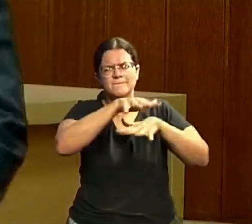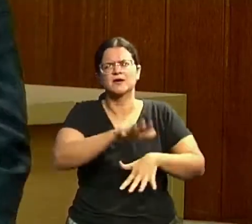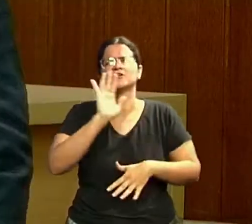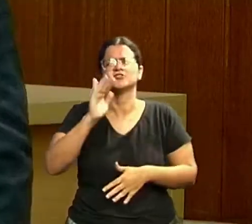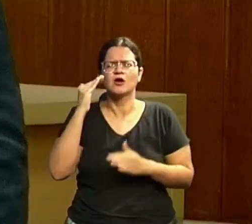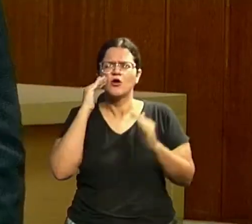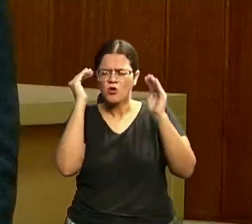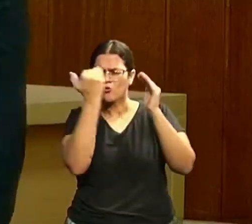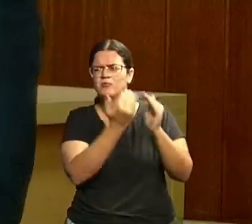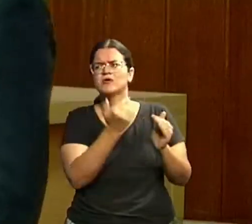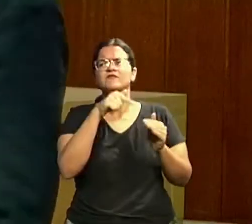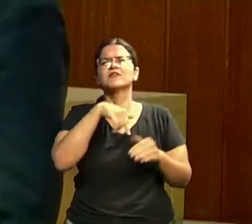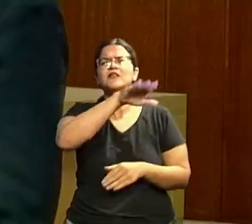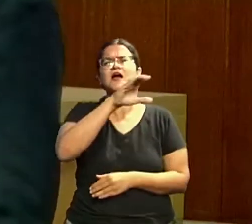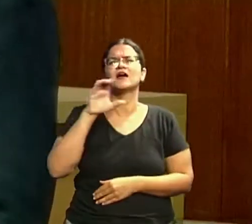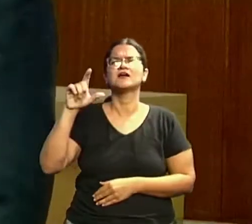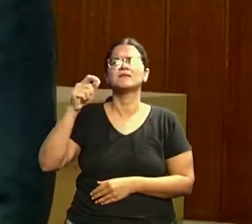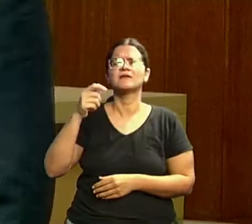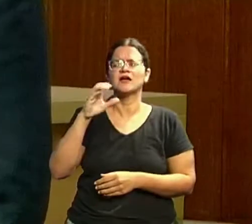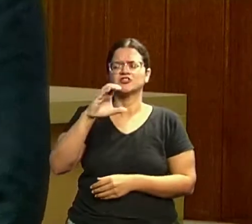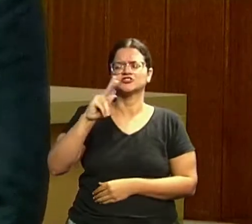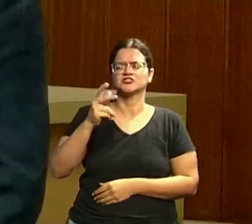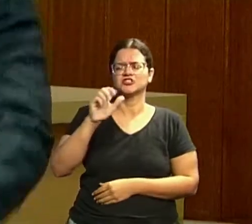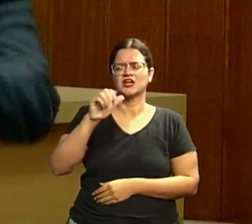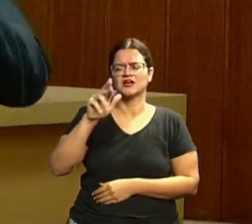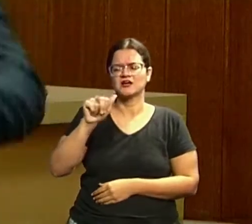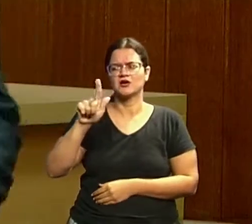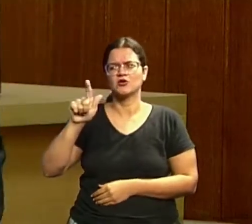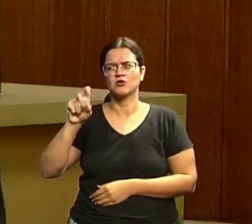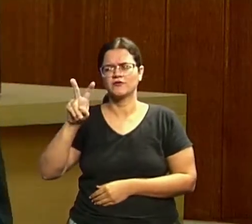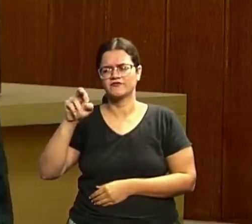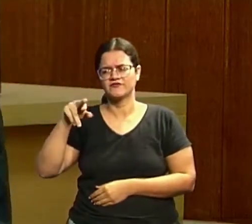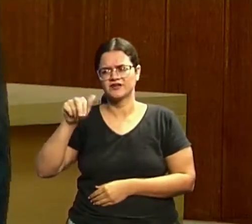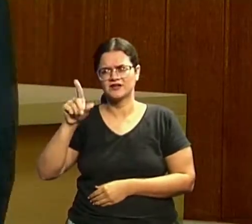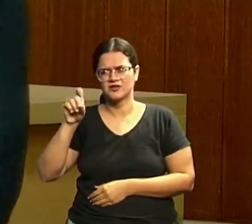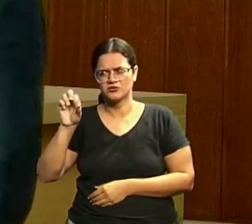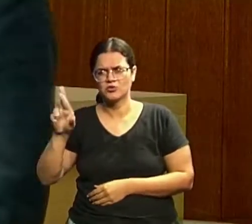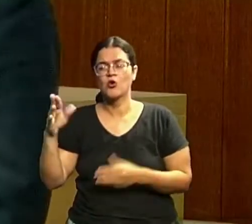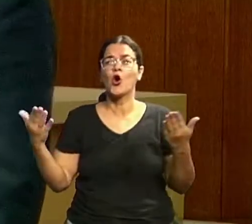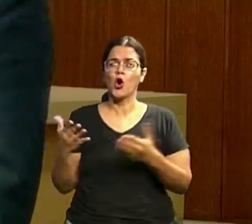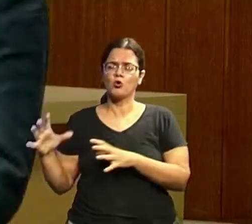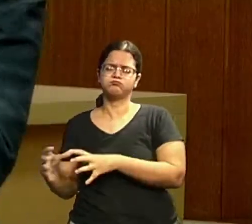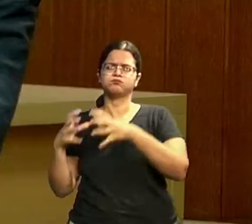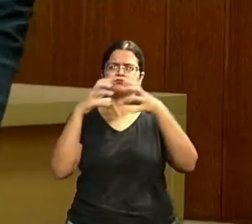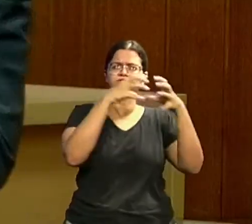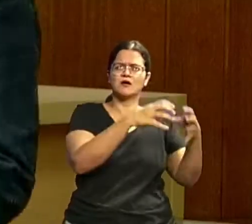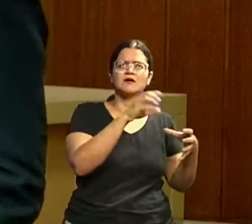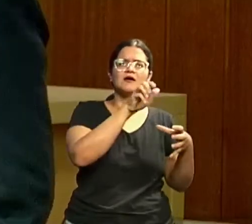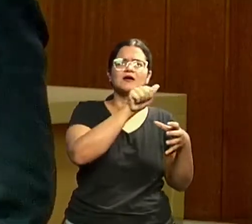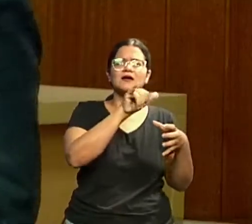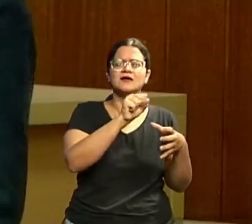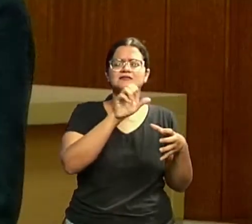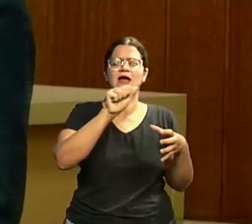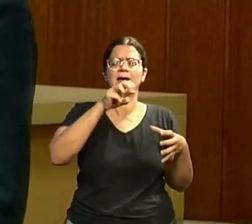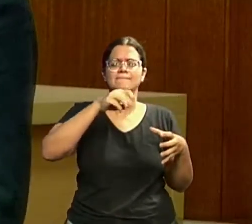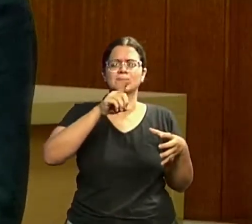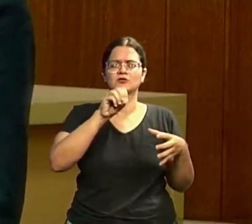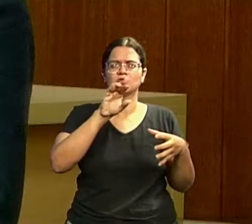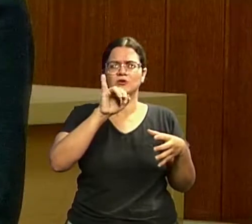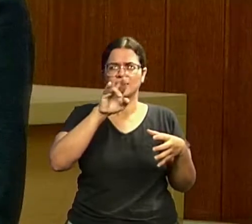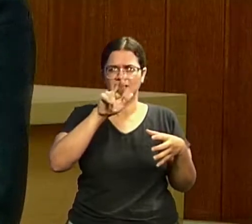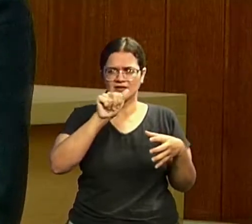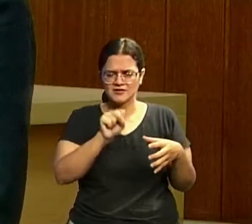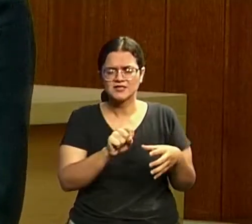seguindo a agenda lá na chácara do governador, hoje está no Cais Amendoeiras, e amanhã, senhor